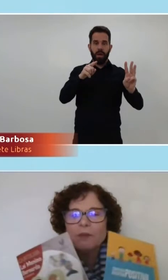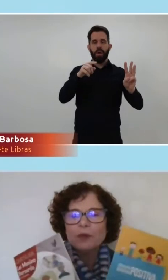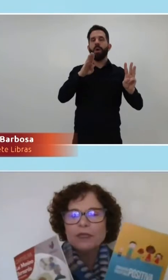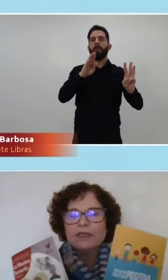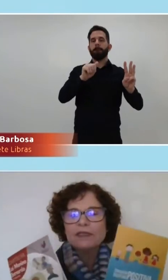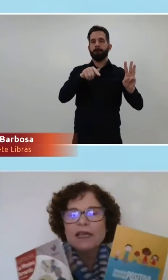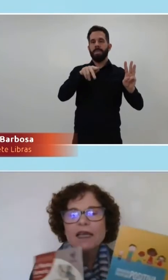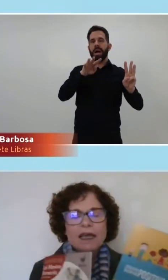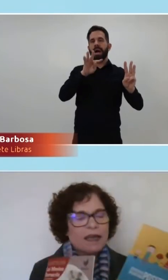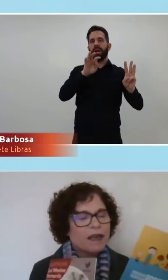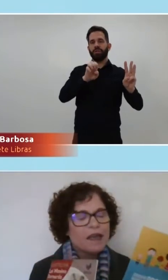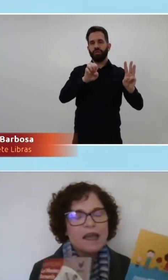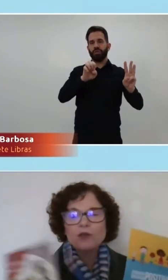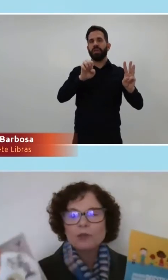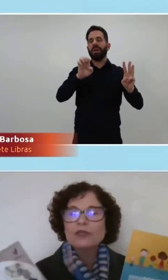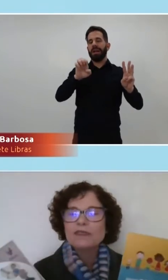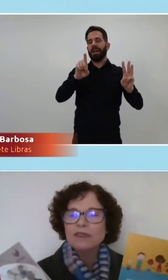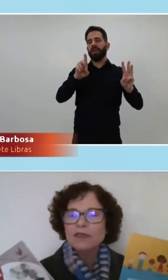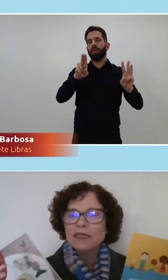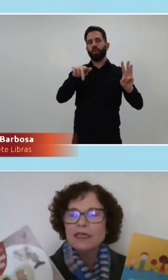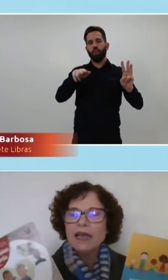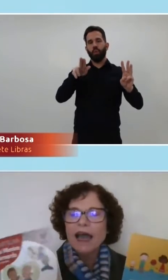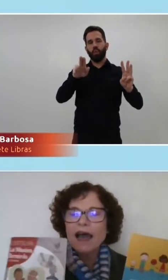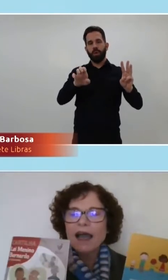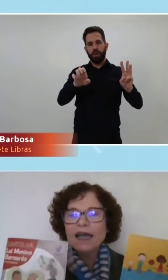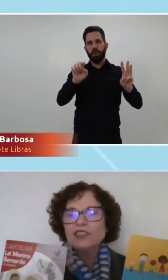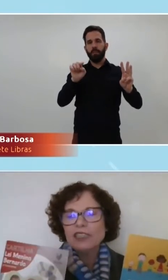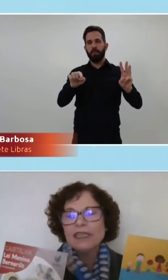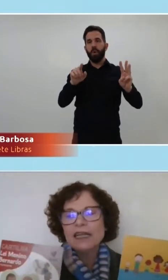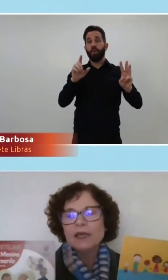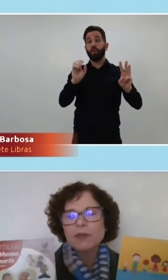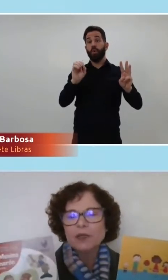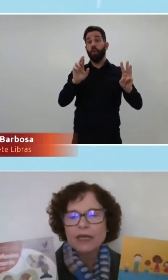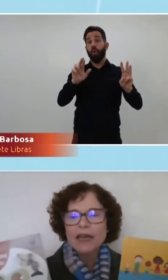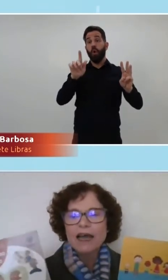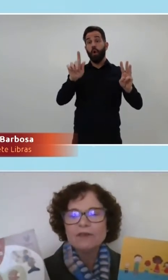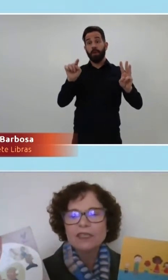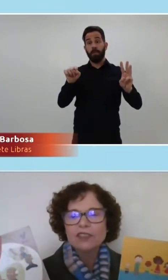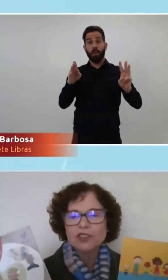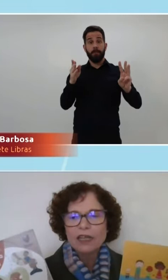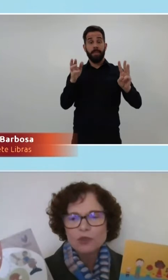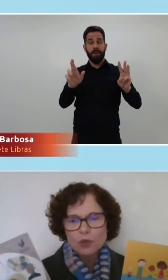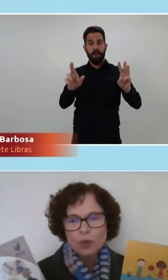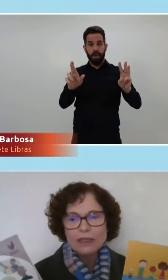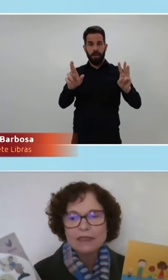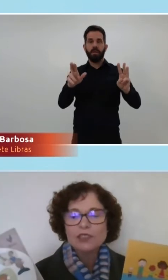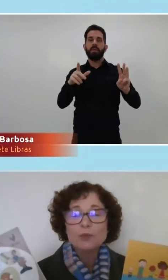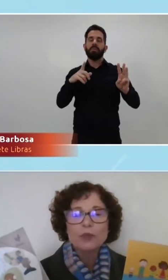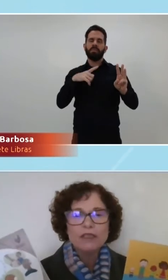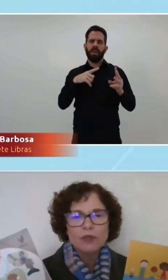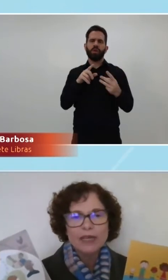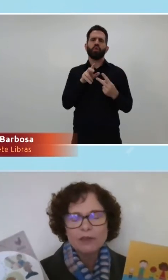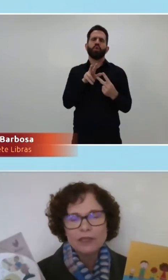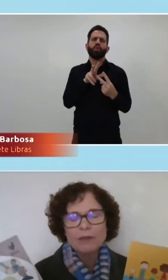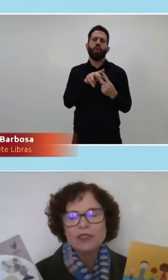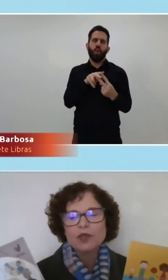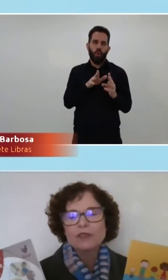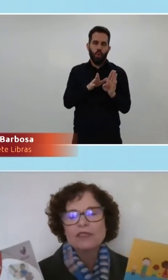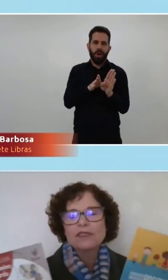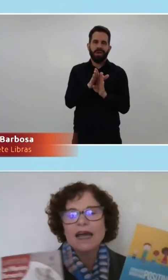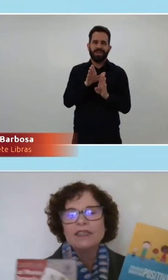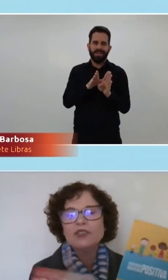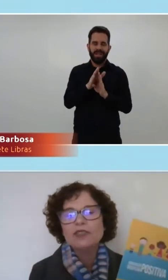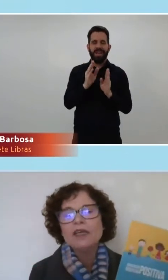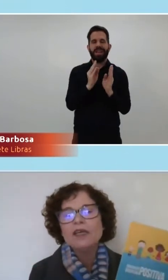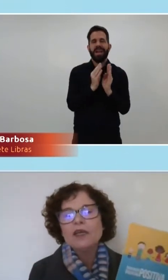aqui depois. Eu estou mostrando aqui a cartilha da Lei Menino Bernardo, que a gente lançou, que está disponível gratuitamente no